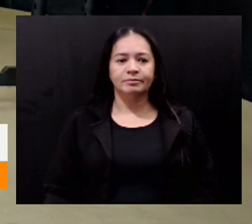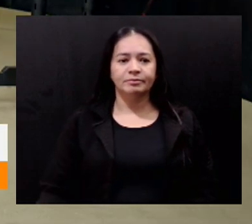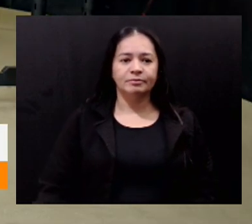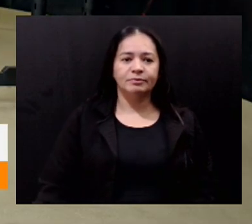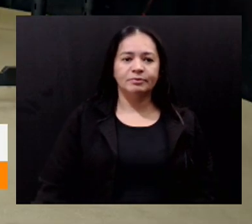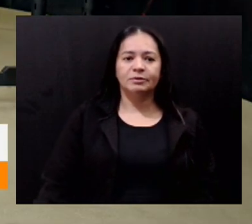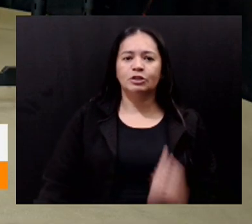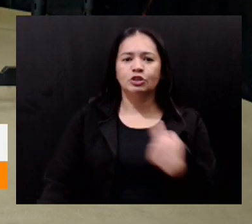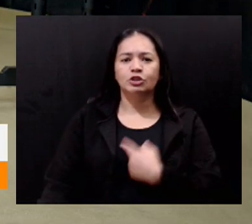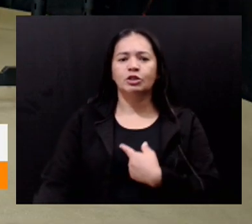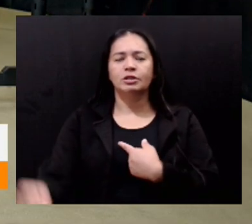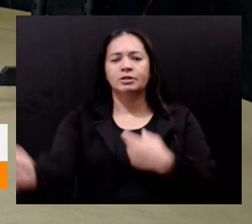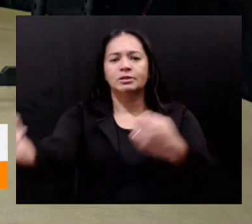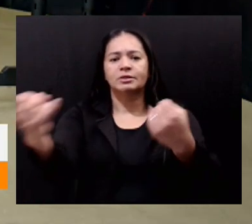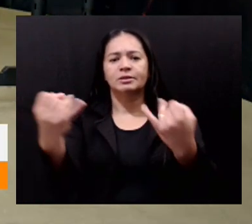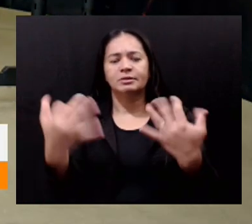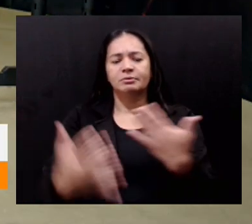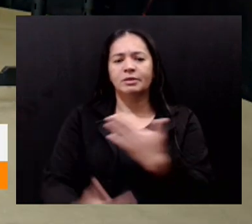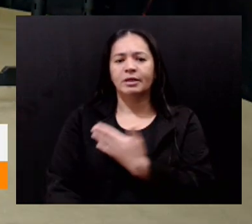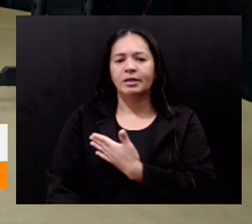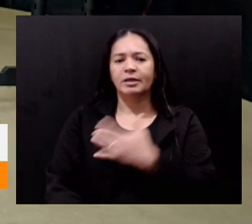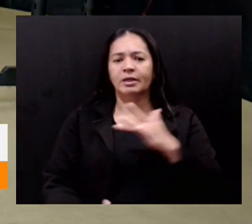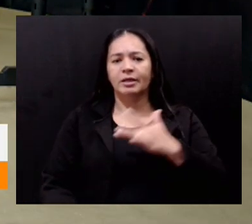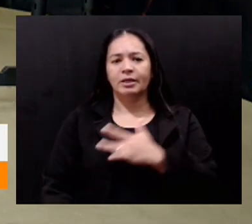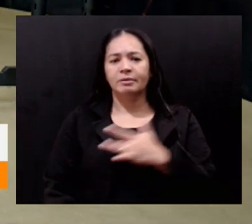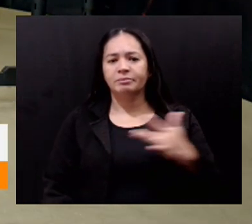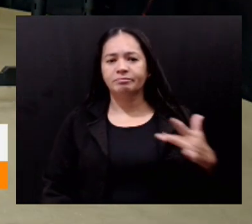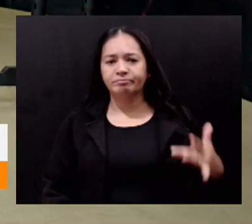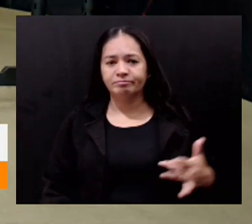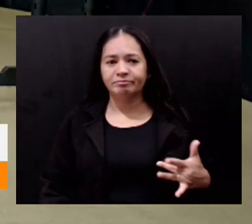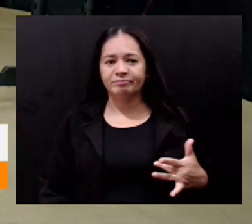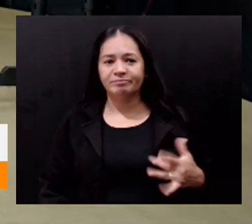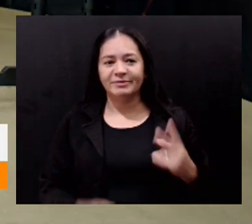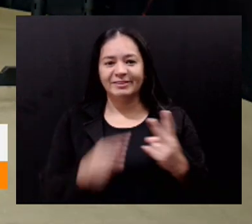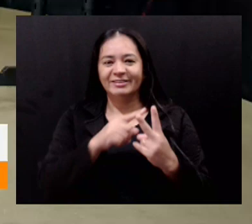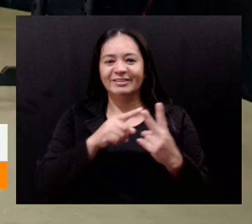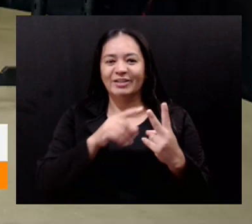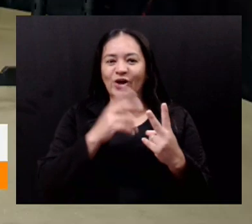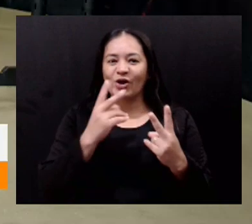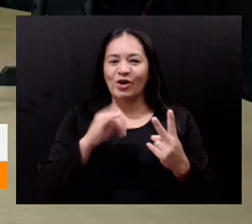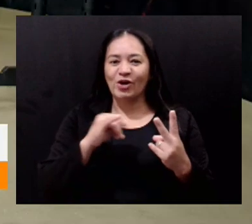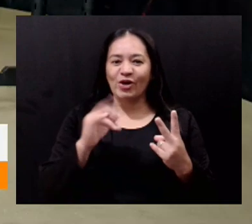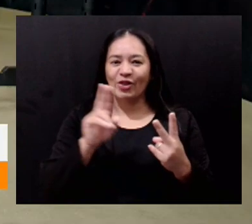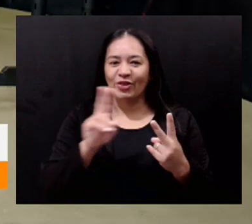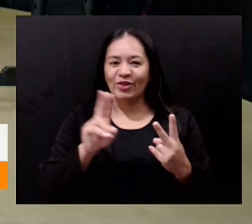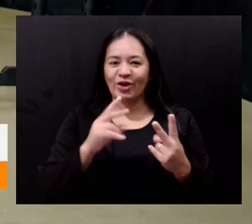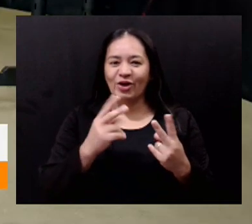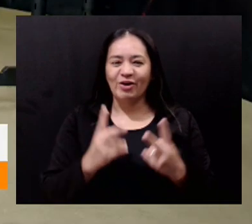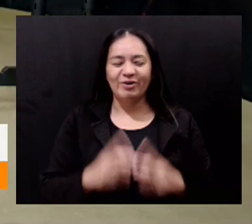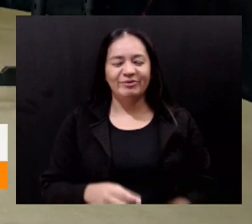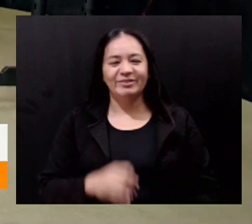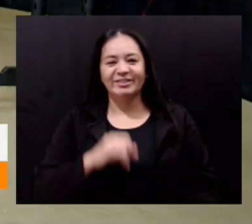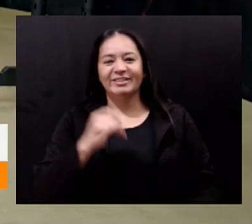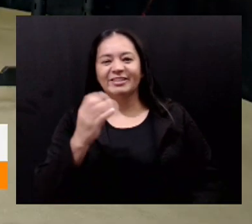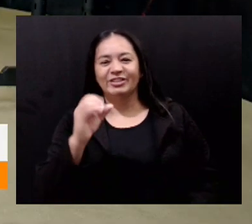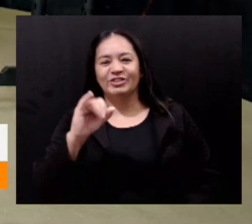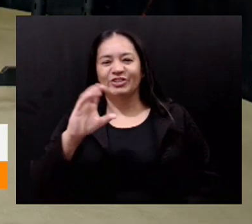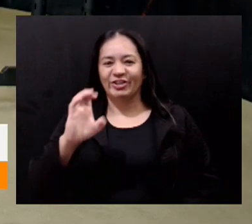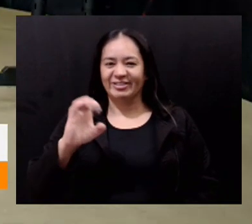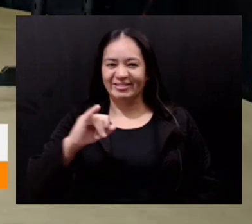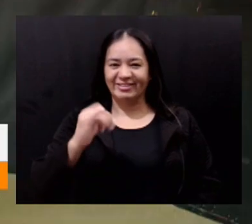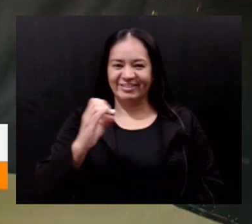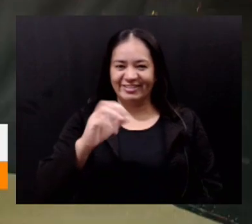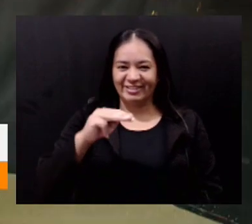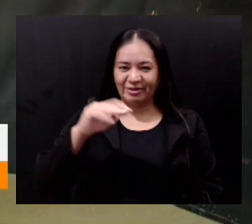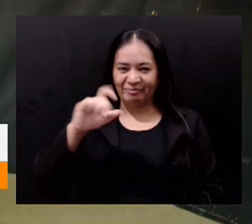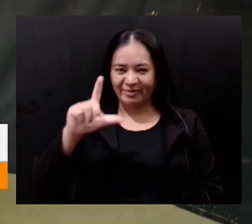saudável, né, Joyce e Jamile, ó, nome de dupla sertaneja. Joyce e Jamile, essas amizades que a